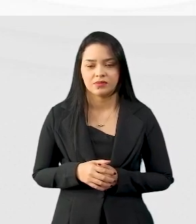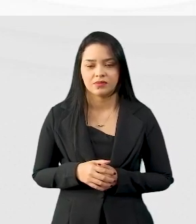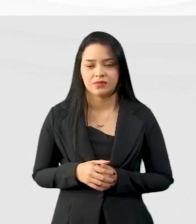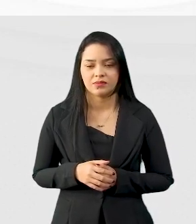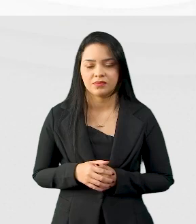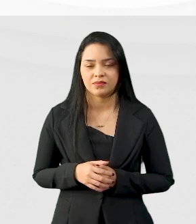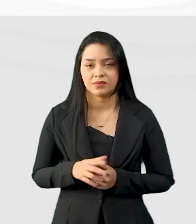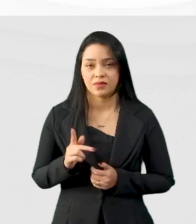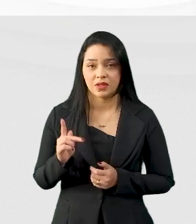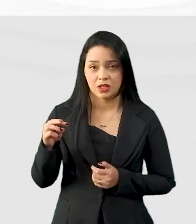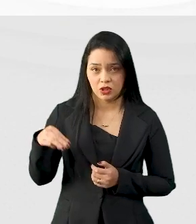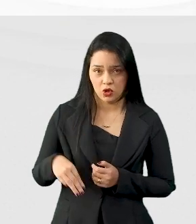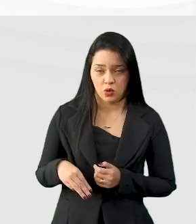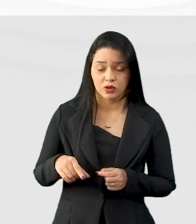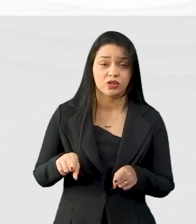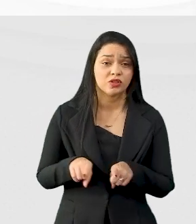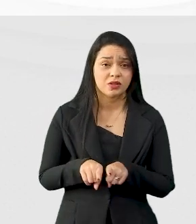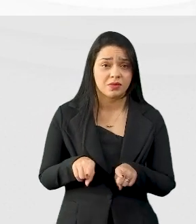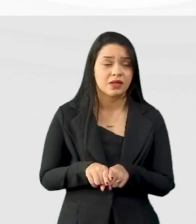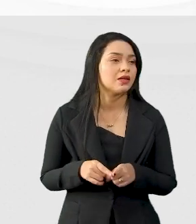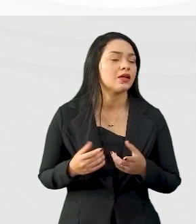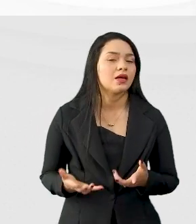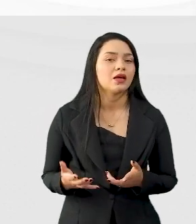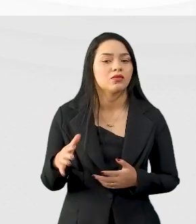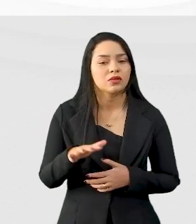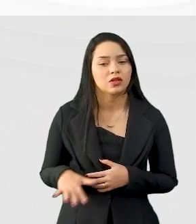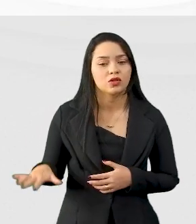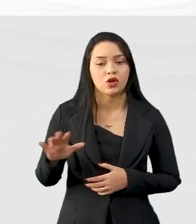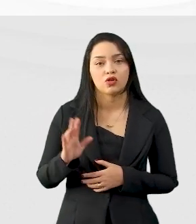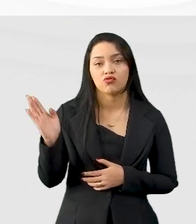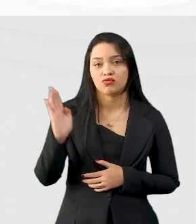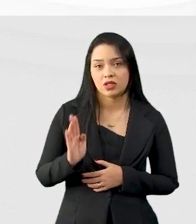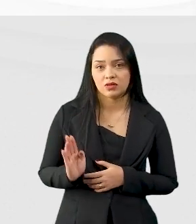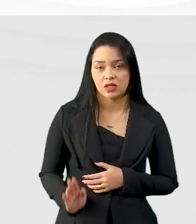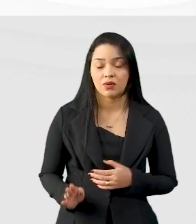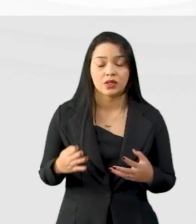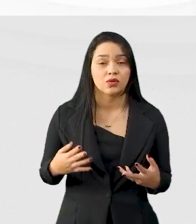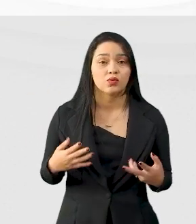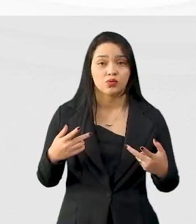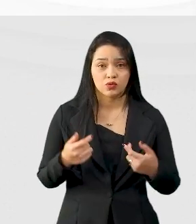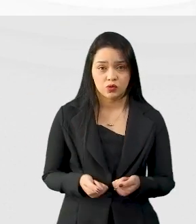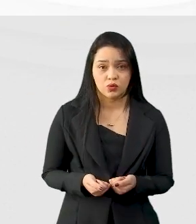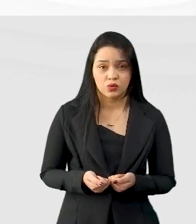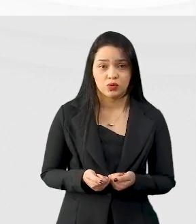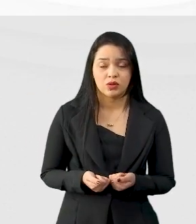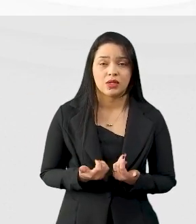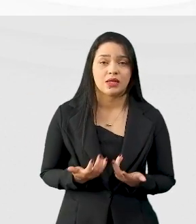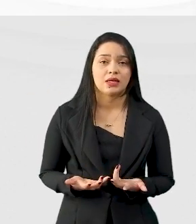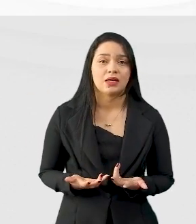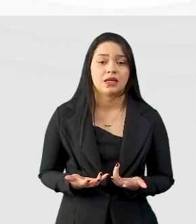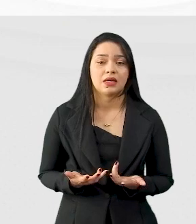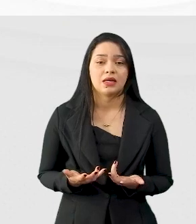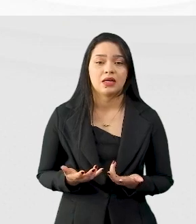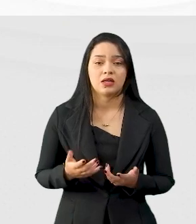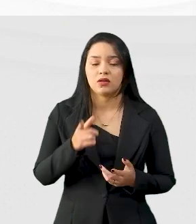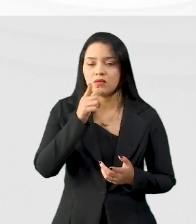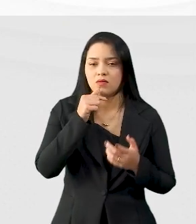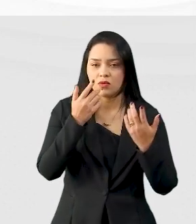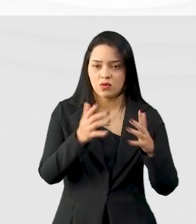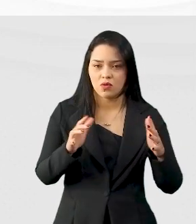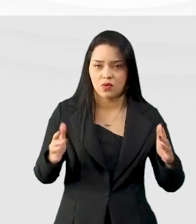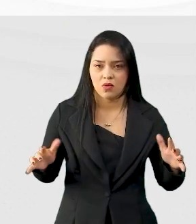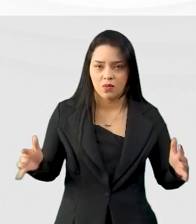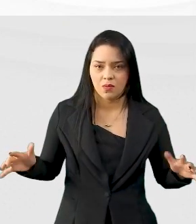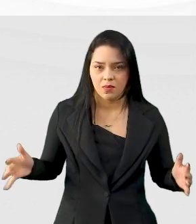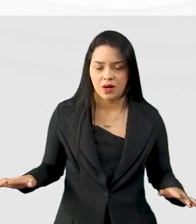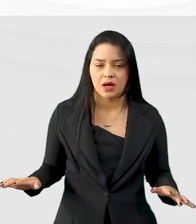150 quilômetros, ele também é considerado território nacional, ou seja, tudo aquilo que está no mar até o litoral, e aí eu vou